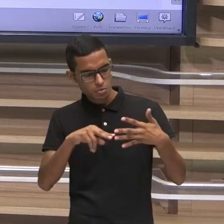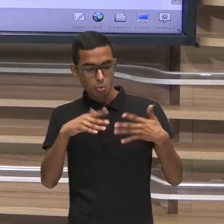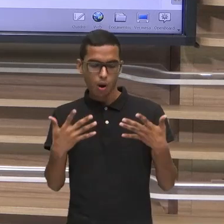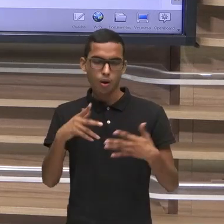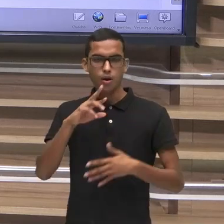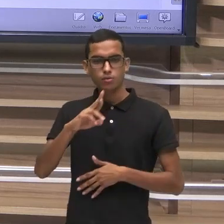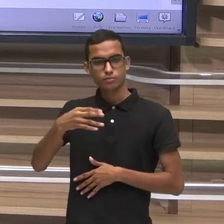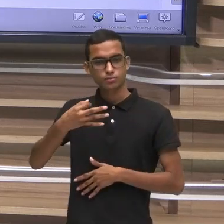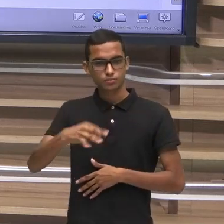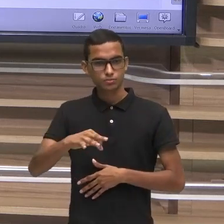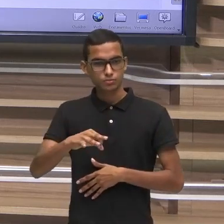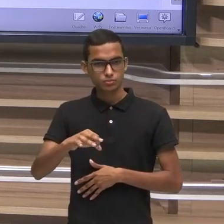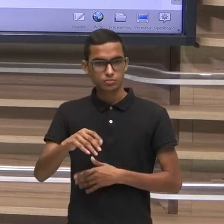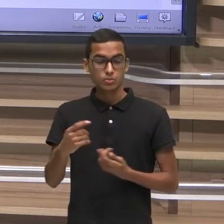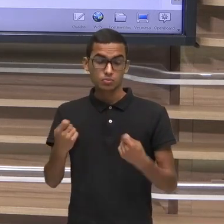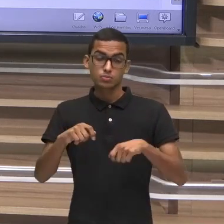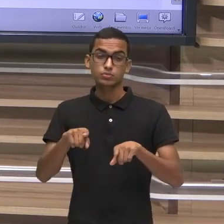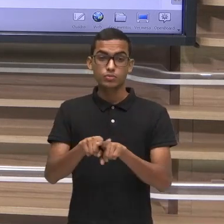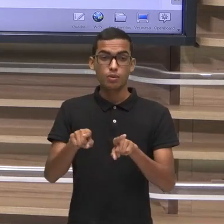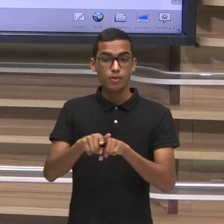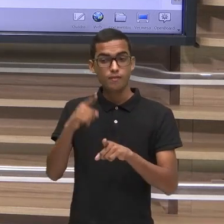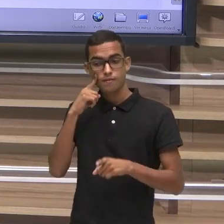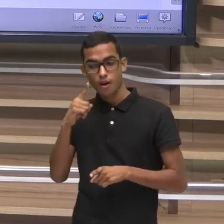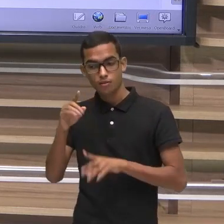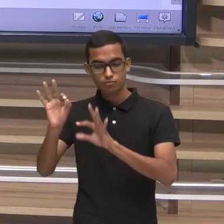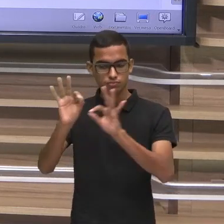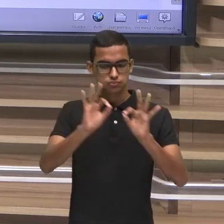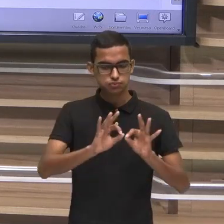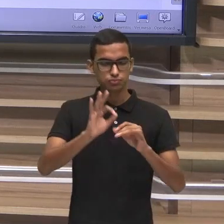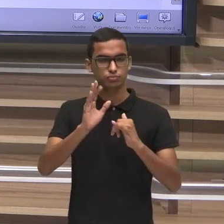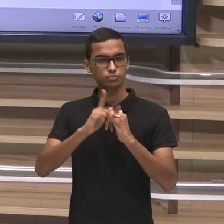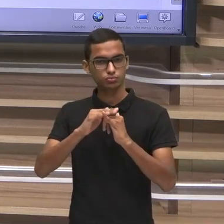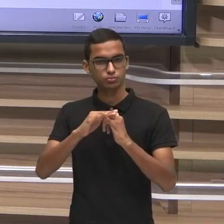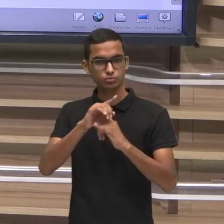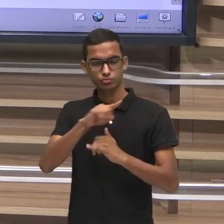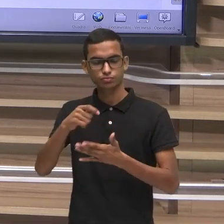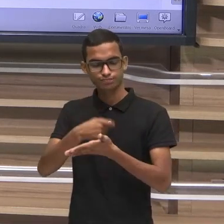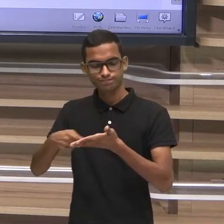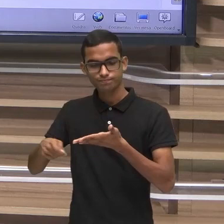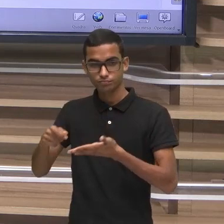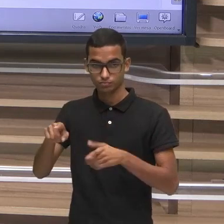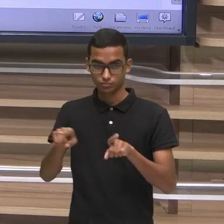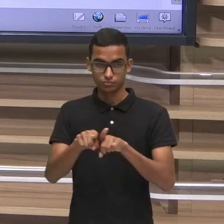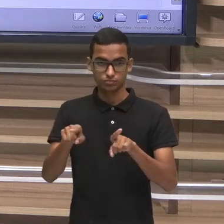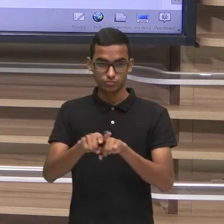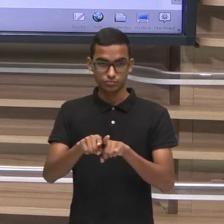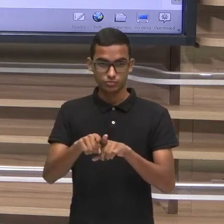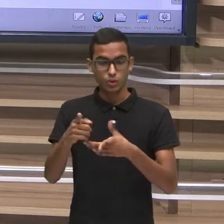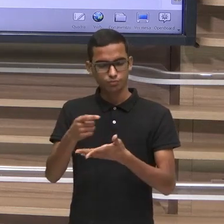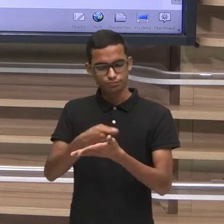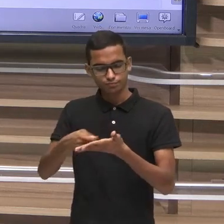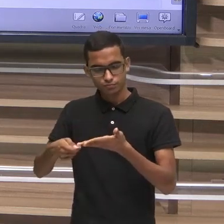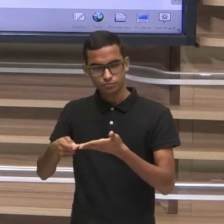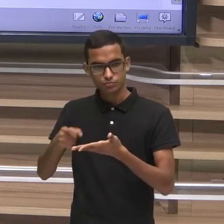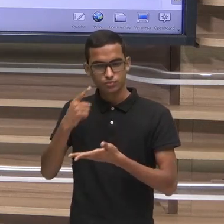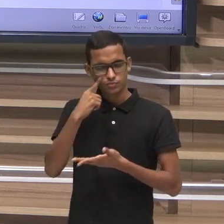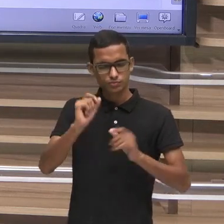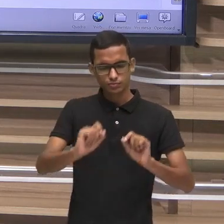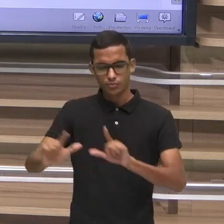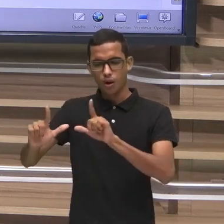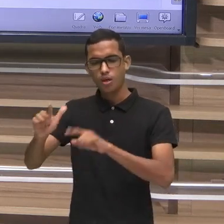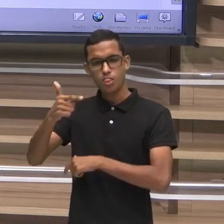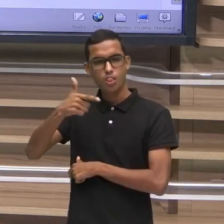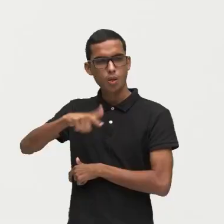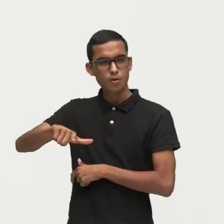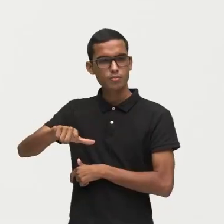olhar depois no YouTube, mas que você faça as suas anotações. E baseado no que você anotou, eu queria chamar a cartela de novo para a gente fazer